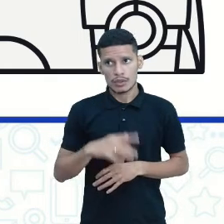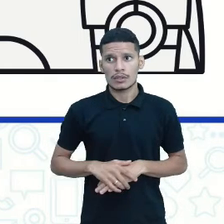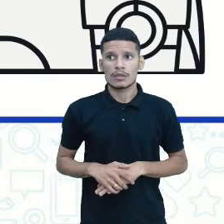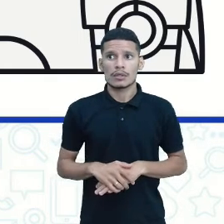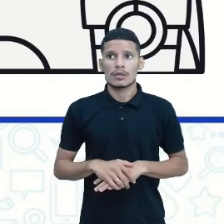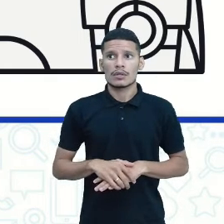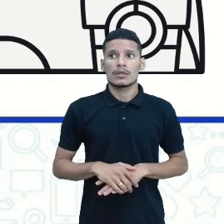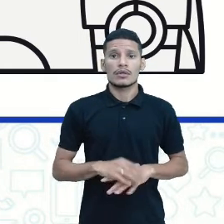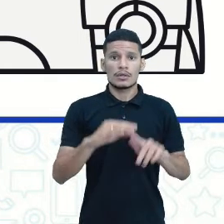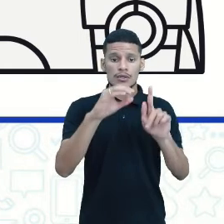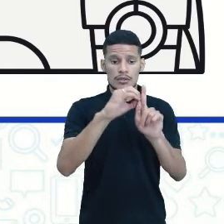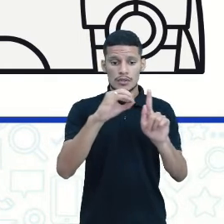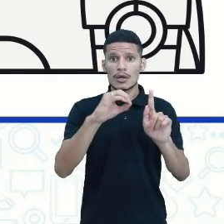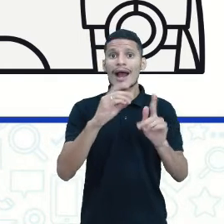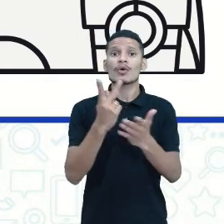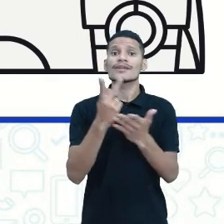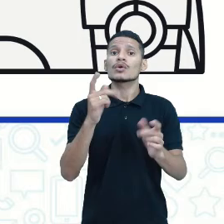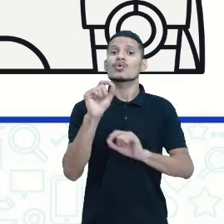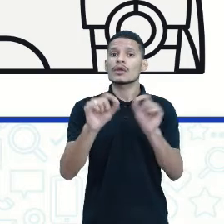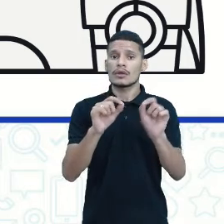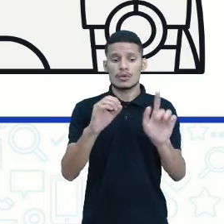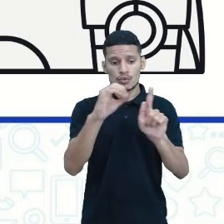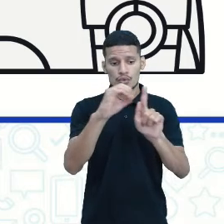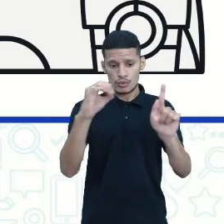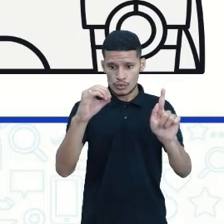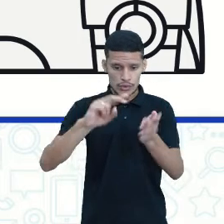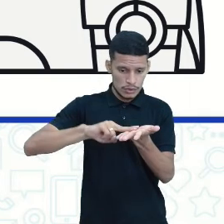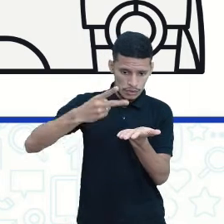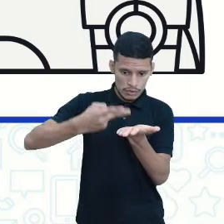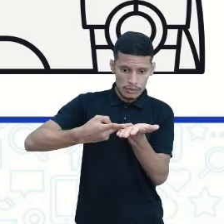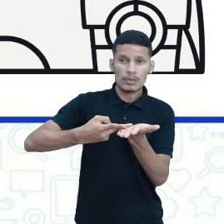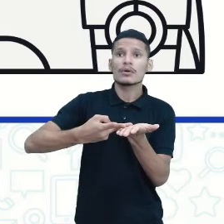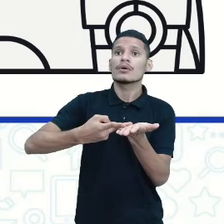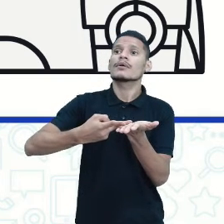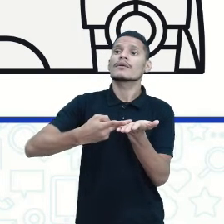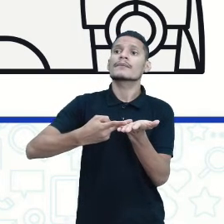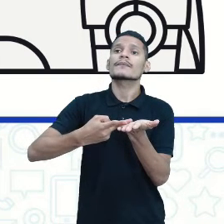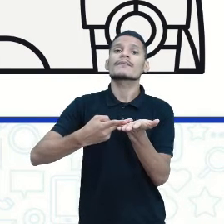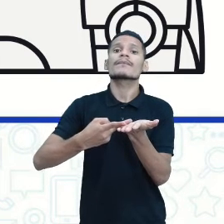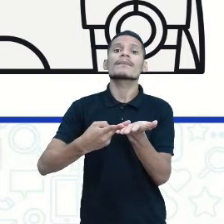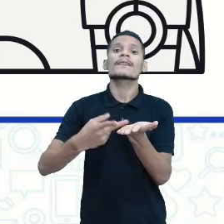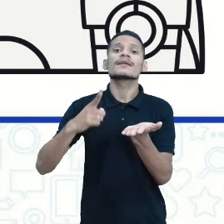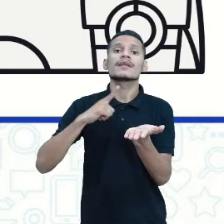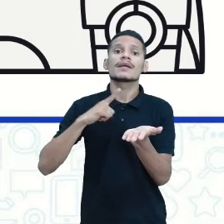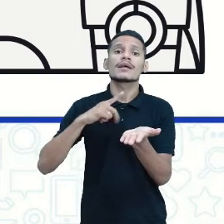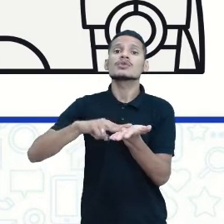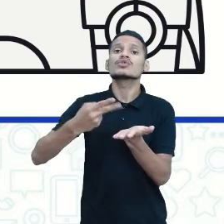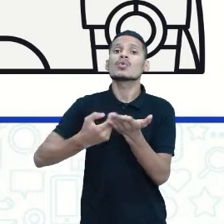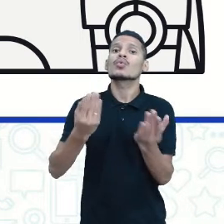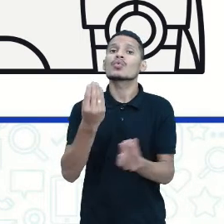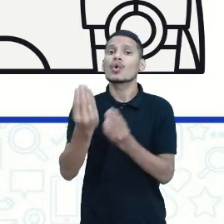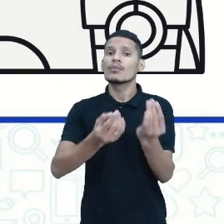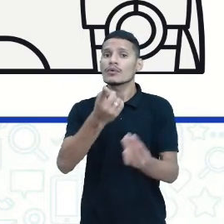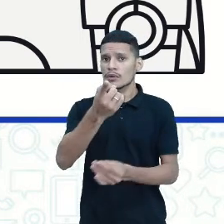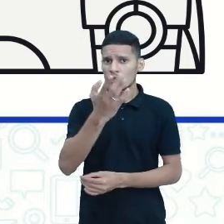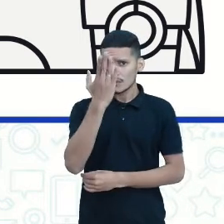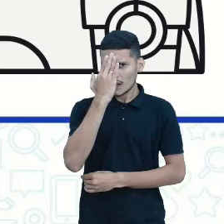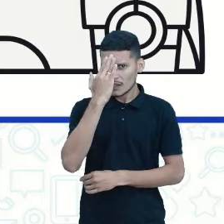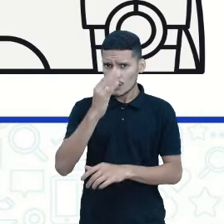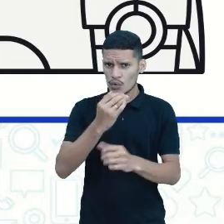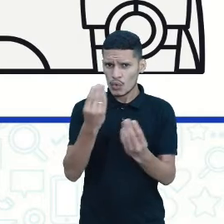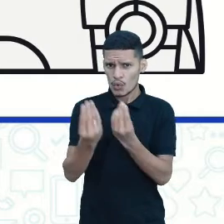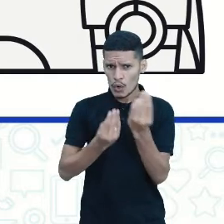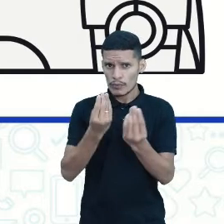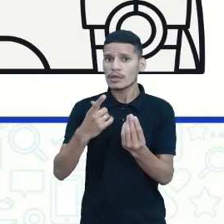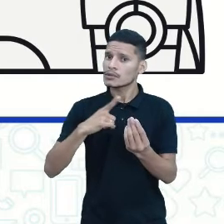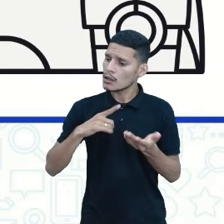só. O que aconteceu foi que o Google Tradutor, ele faz a tradução como? Vocês já pensaram nisso? Ele tem